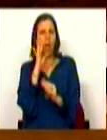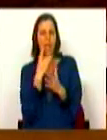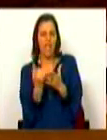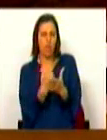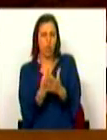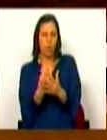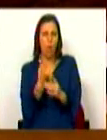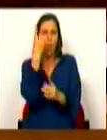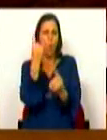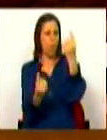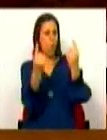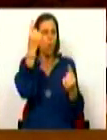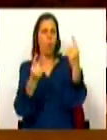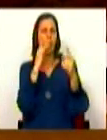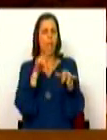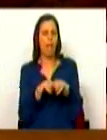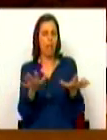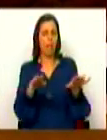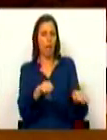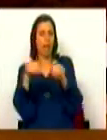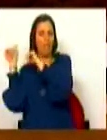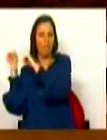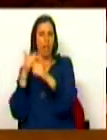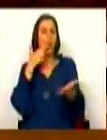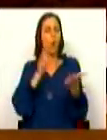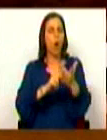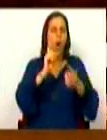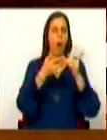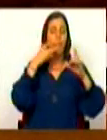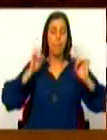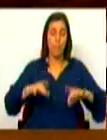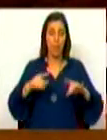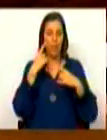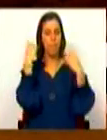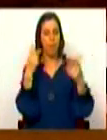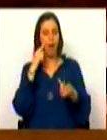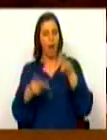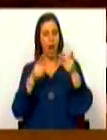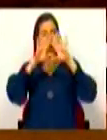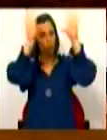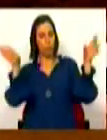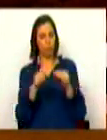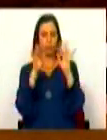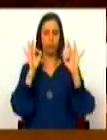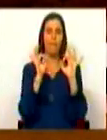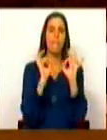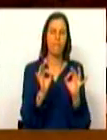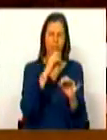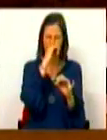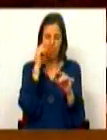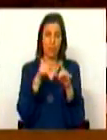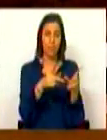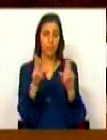isolar situações, tentando fomentar um afastamento da realidade, evitando um retrato e uma análise global em favor de